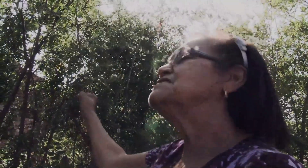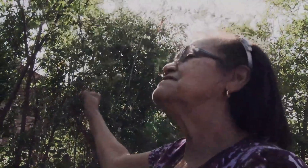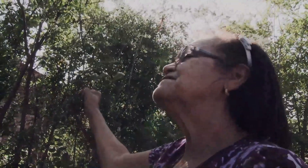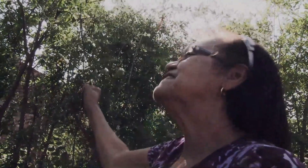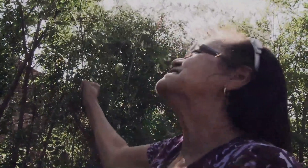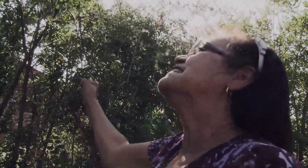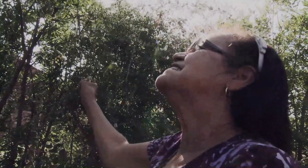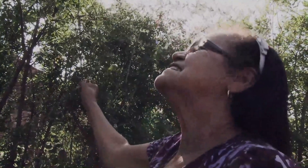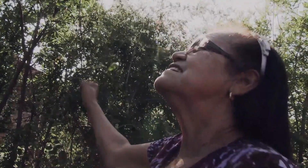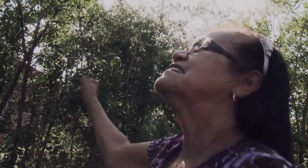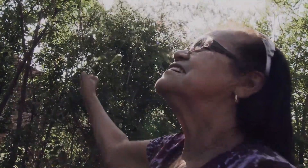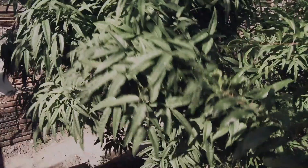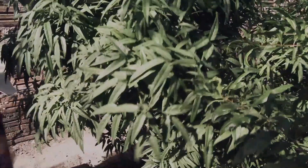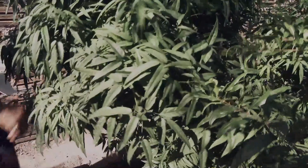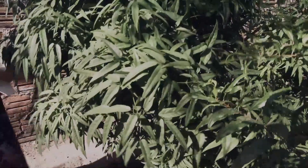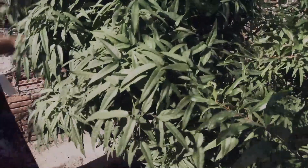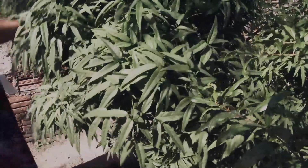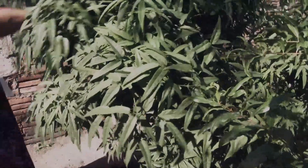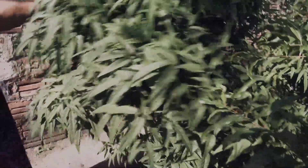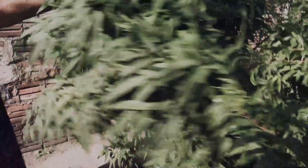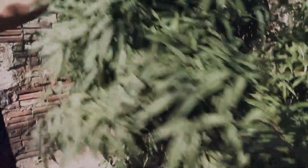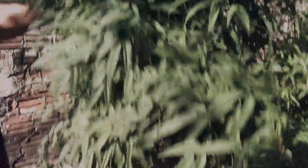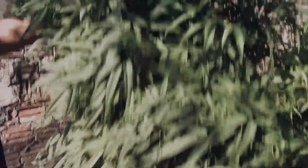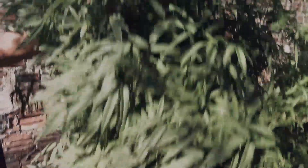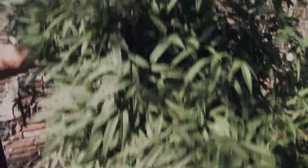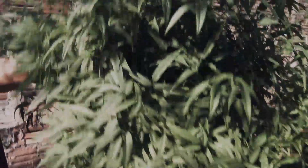tudo a gente faz aqui.